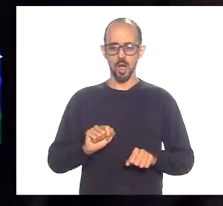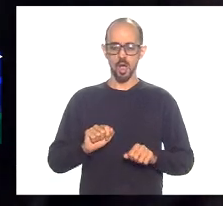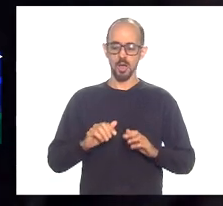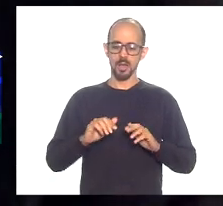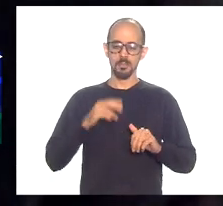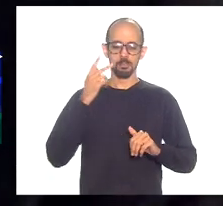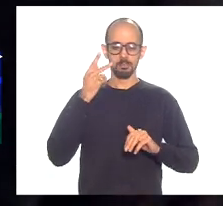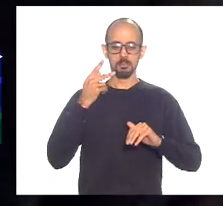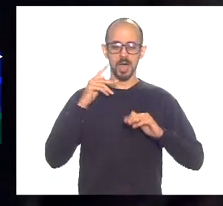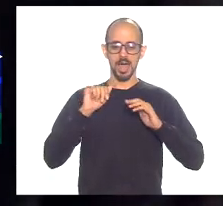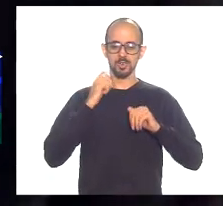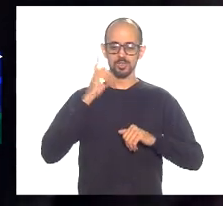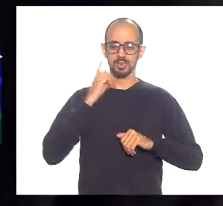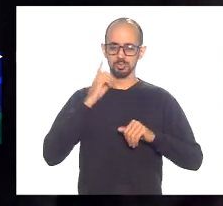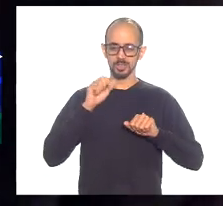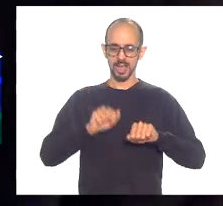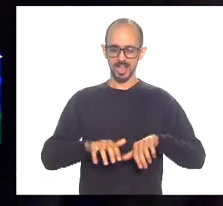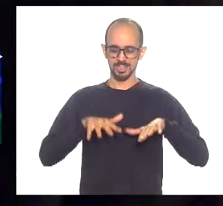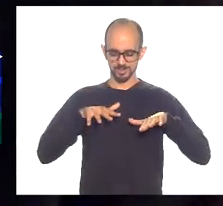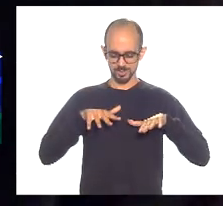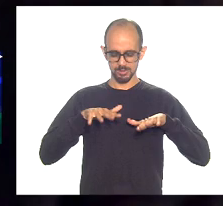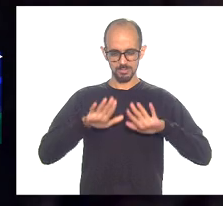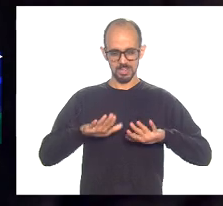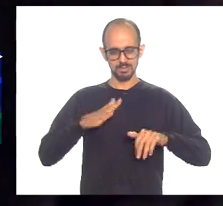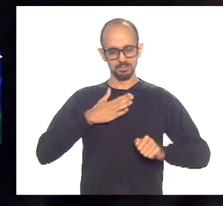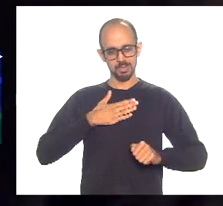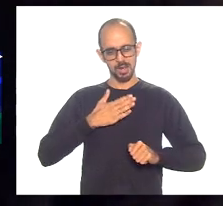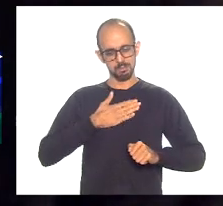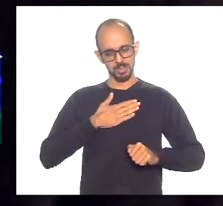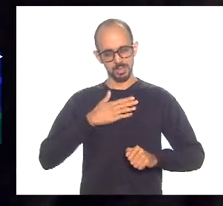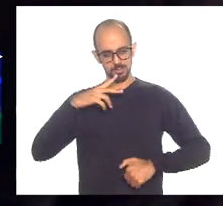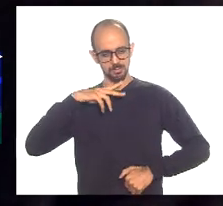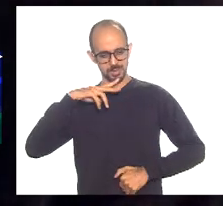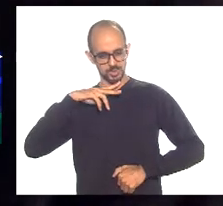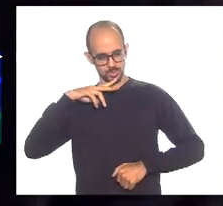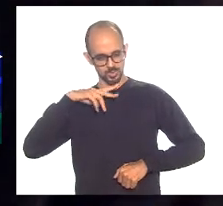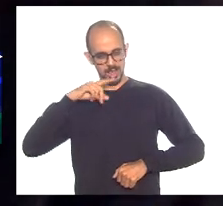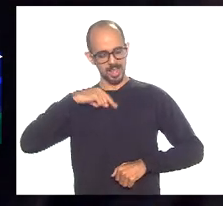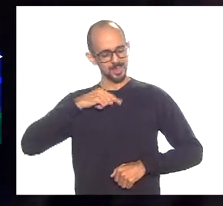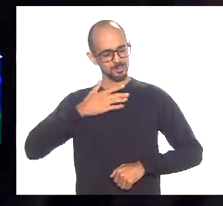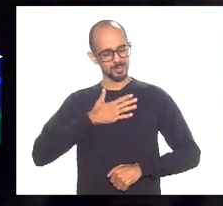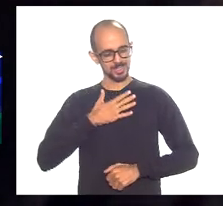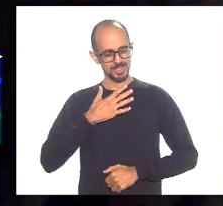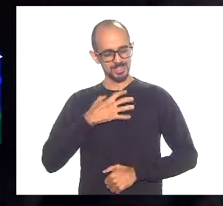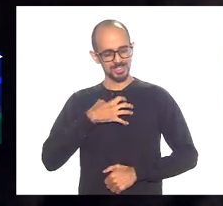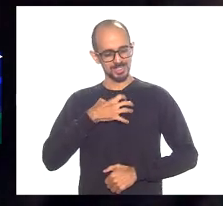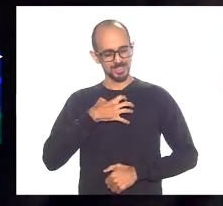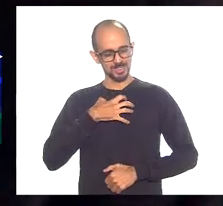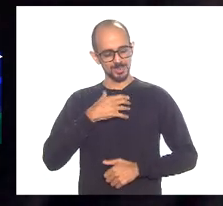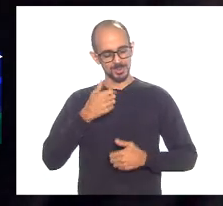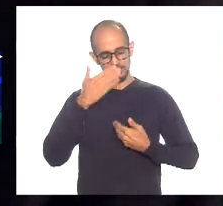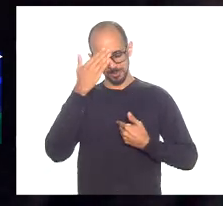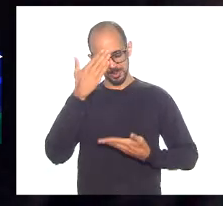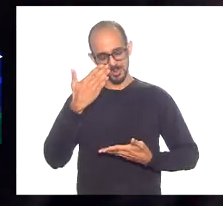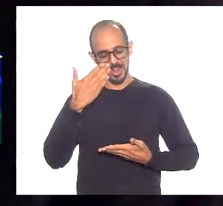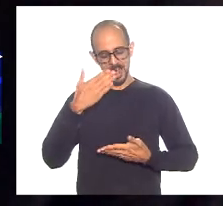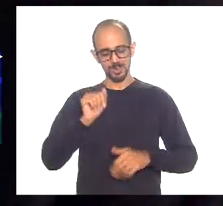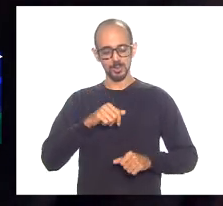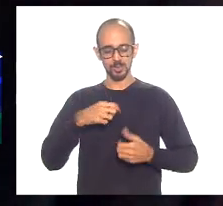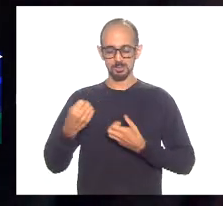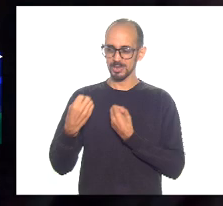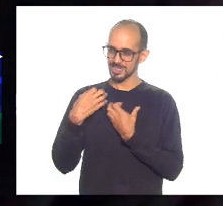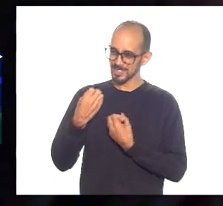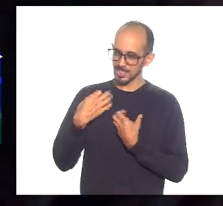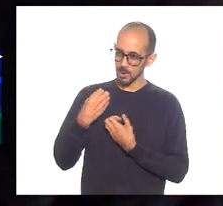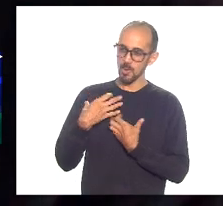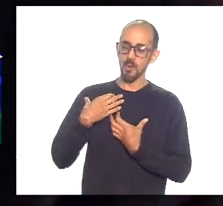Parlamento para todos vocês mas para mim pessoalmente é muito muito gratificante uma pessoa que nos ensinou muito e